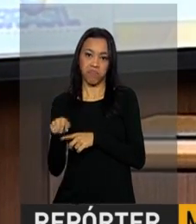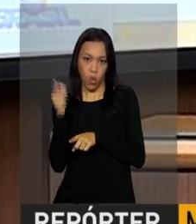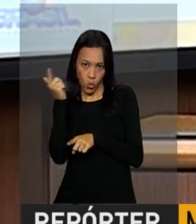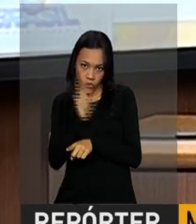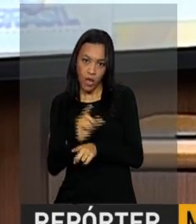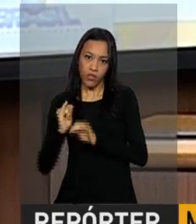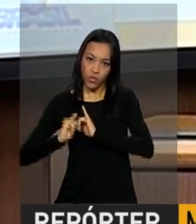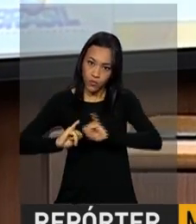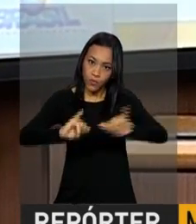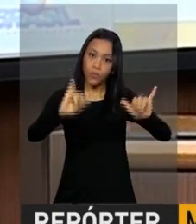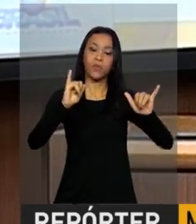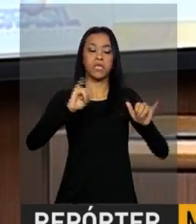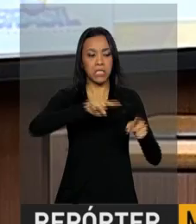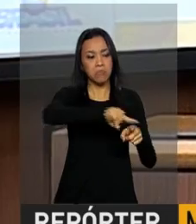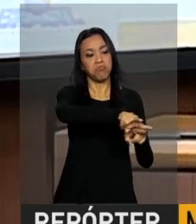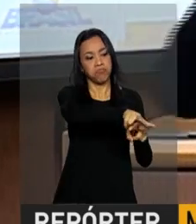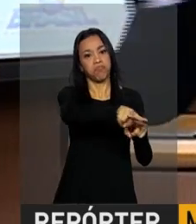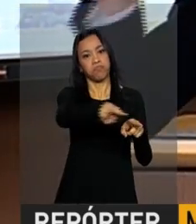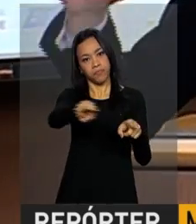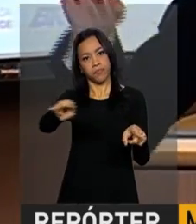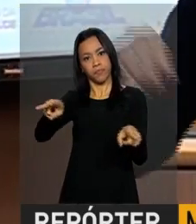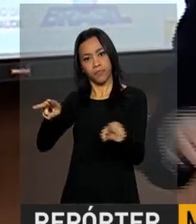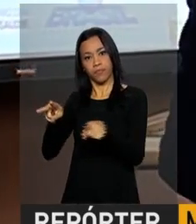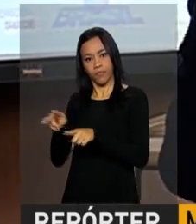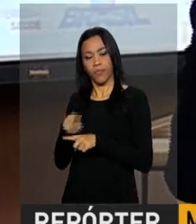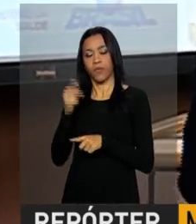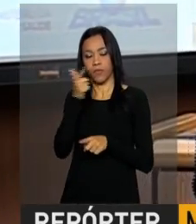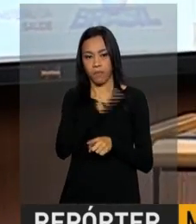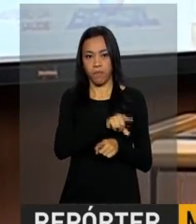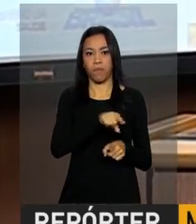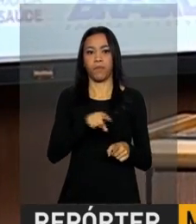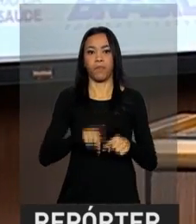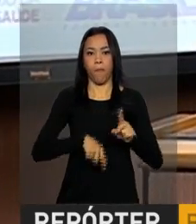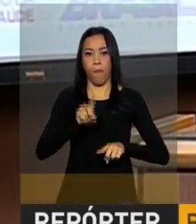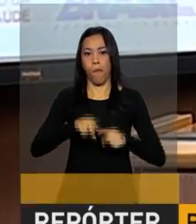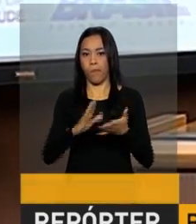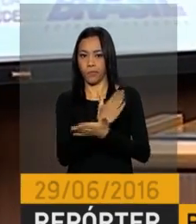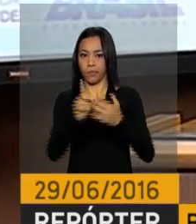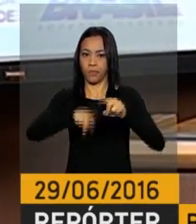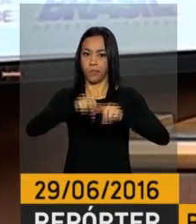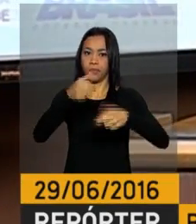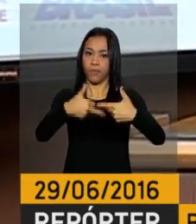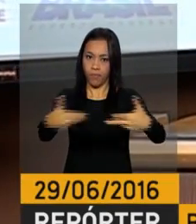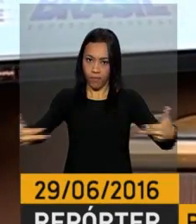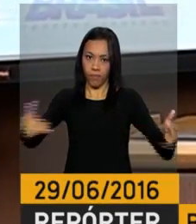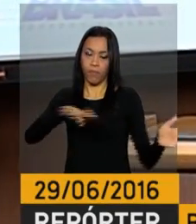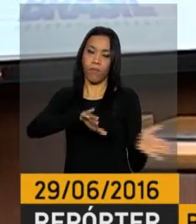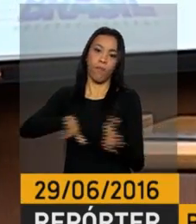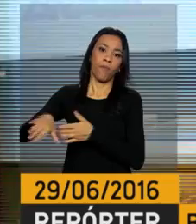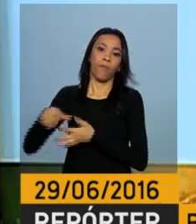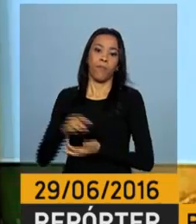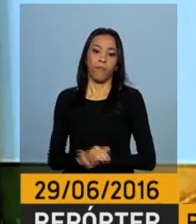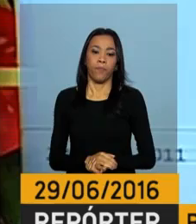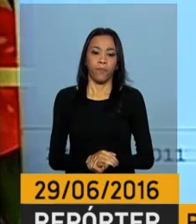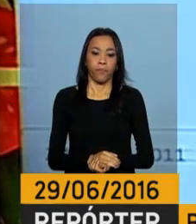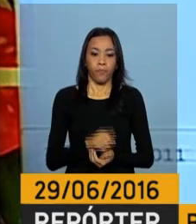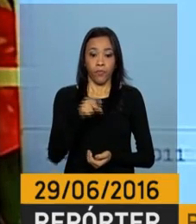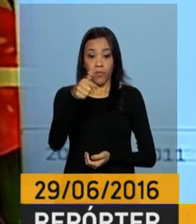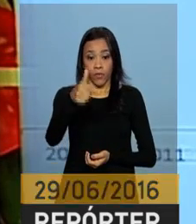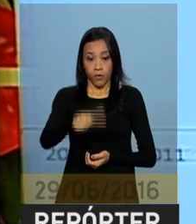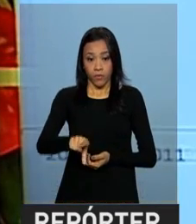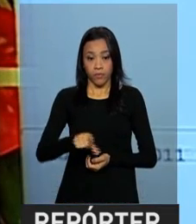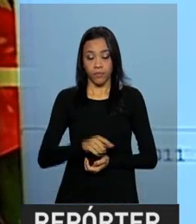eh Quando analisamos os rótulos dos produtos próximo bom o impacto nas ações de